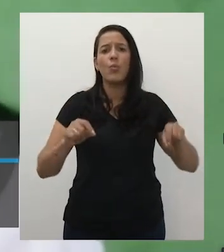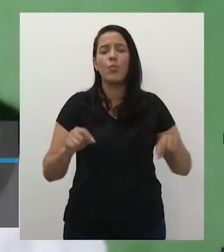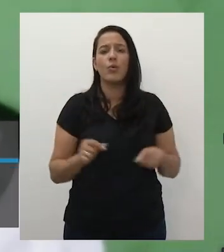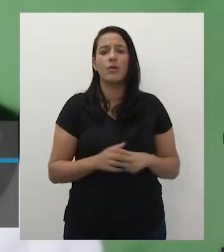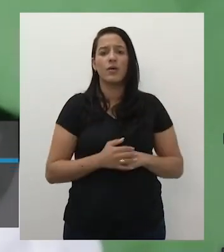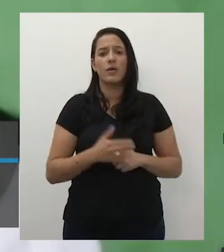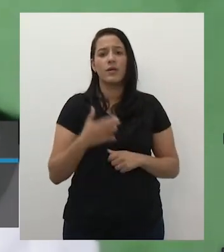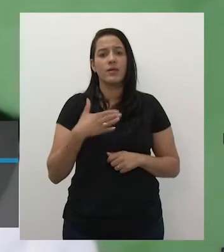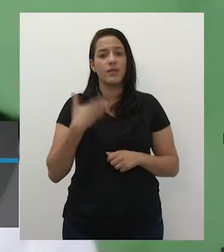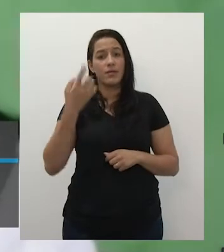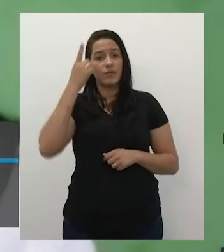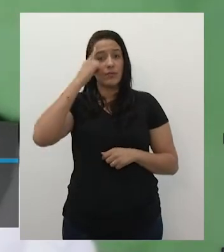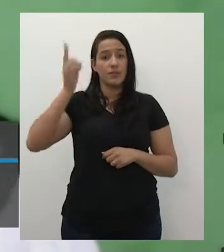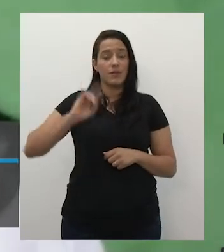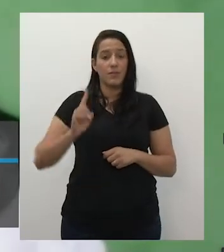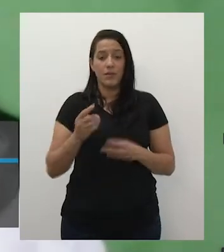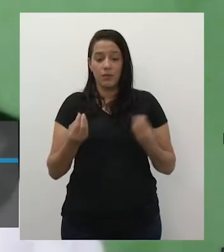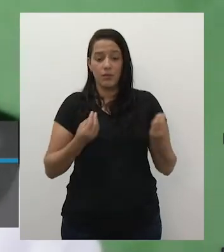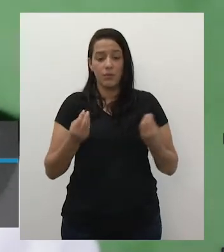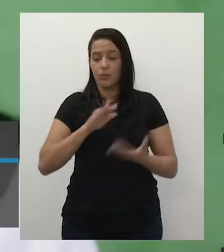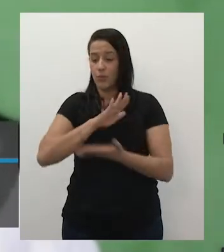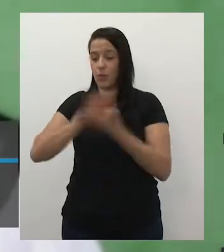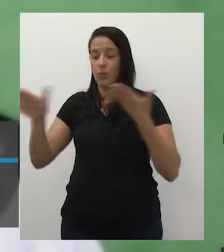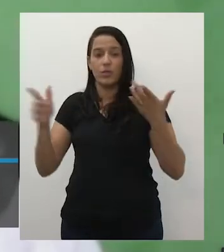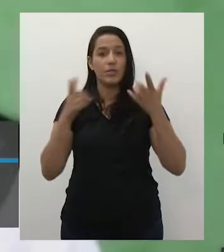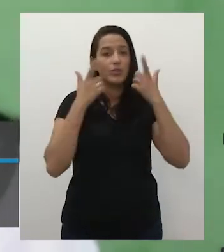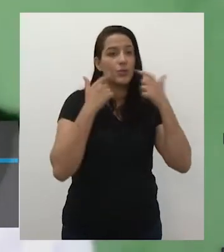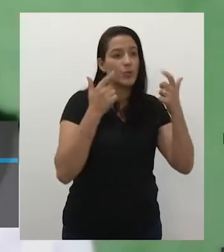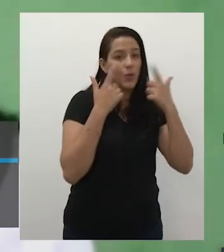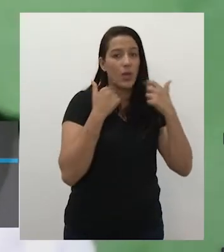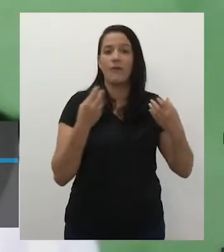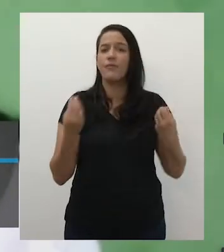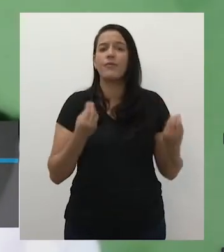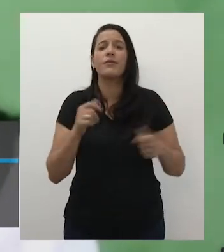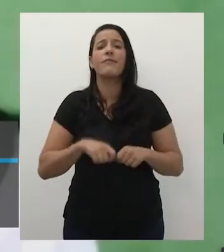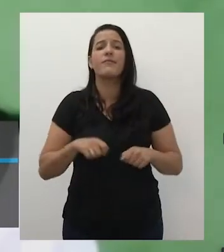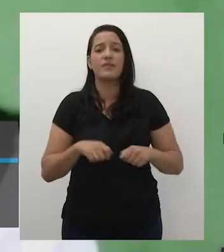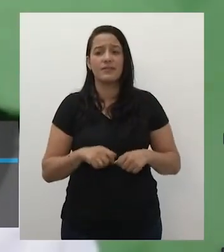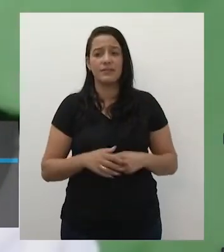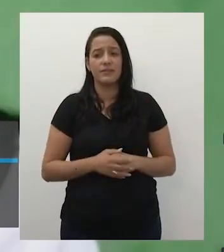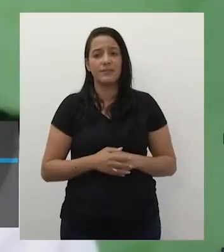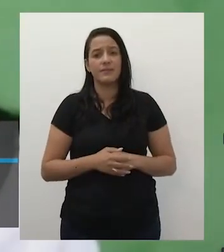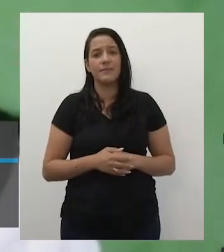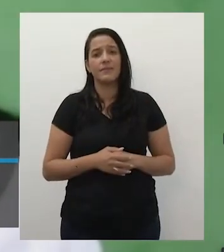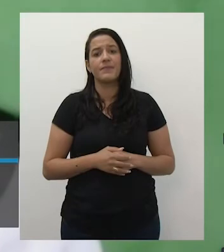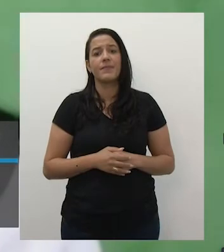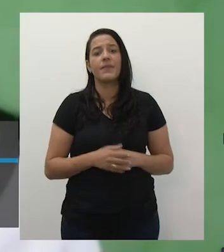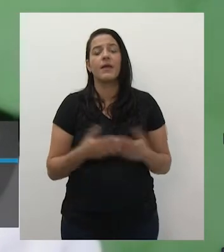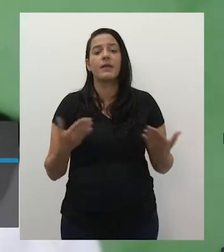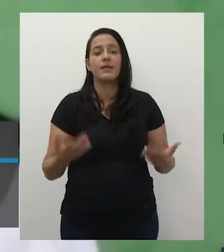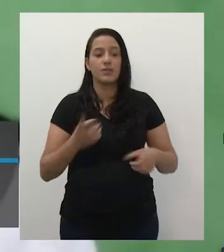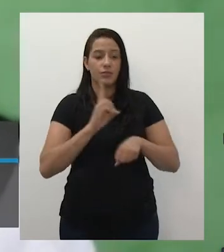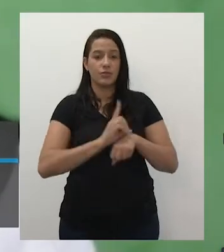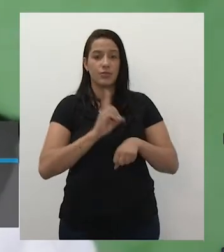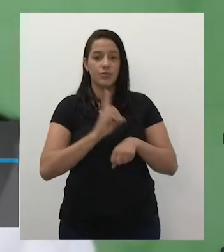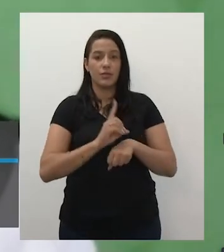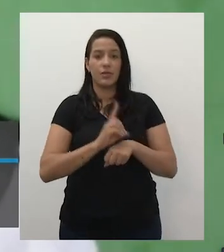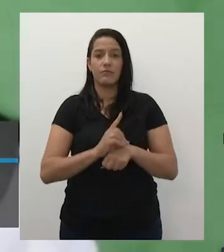proficiência de cada um. Neste ano, na escola a qual eu trabalhava, estava sem coordenadora. Em uma